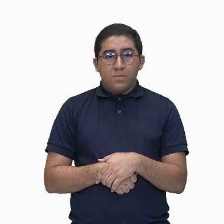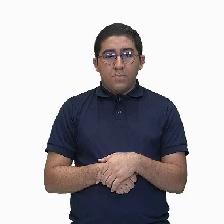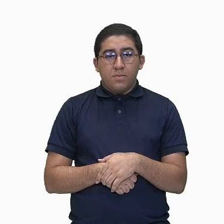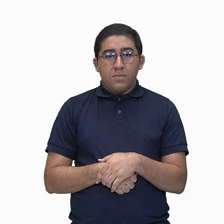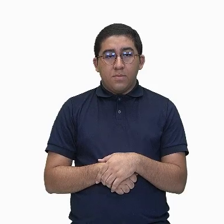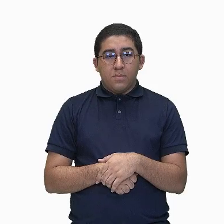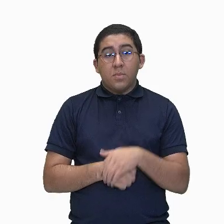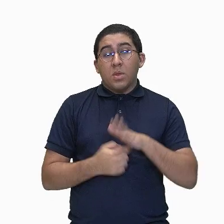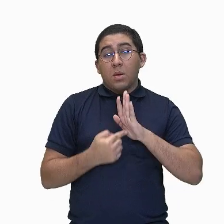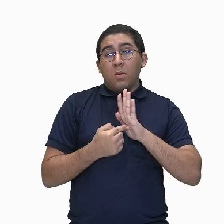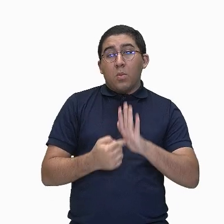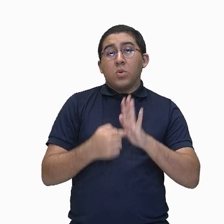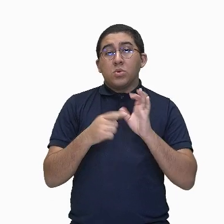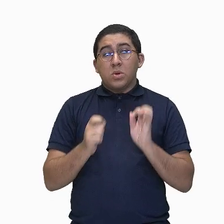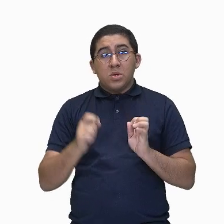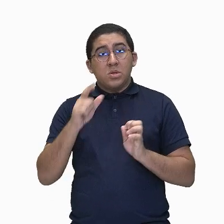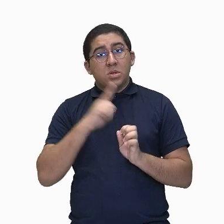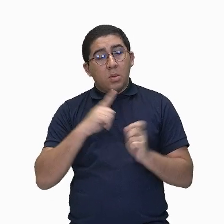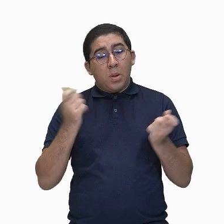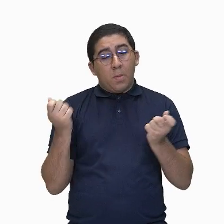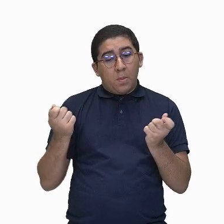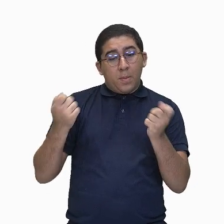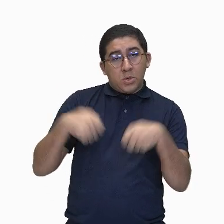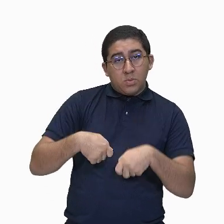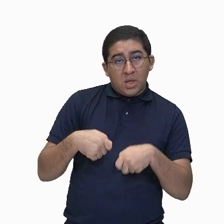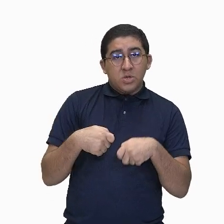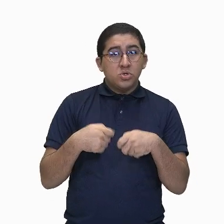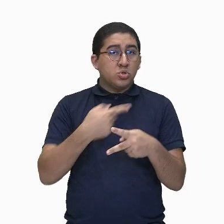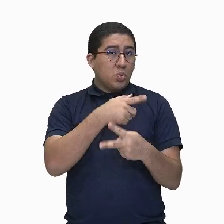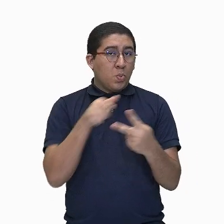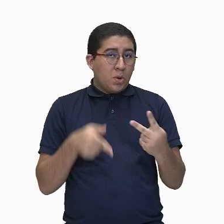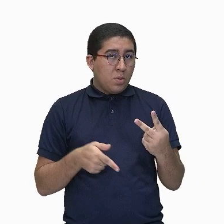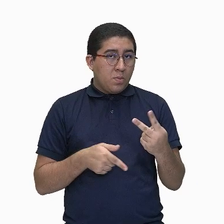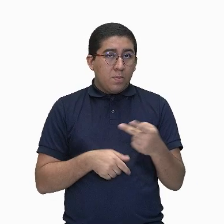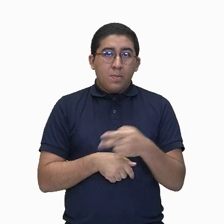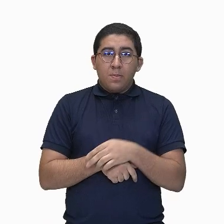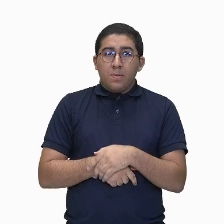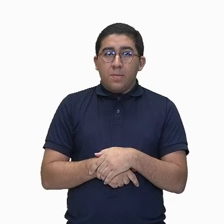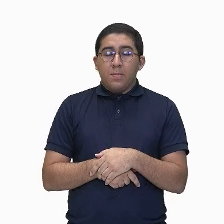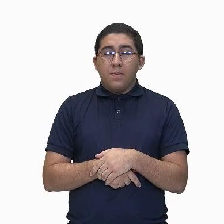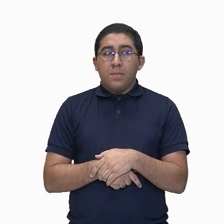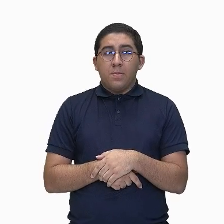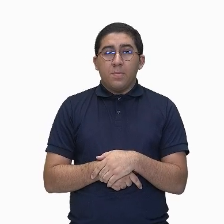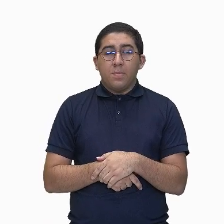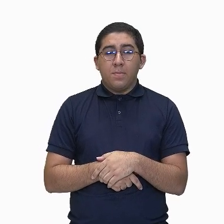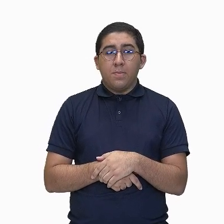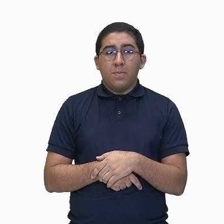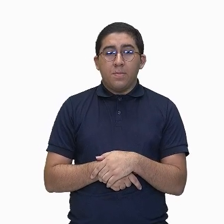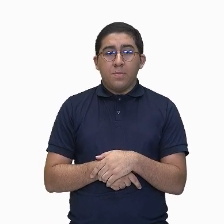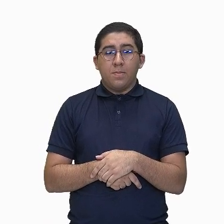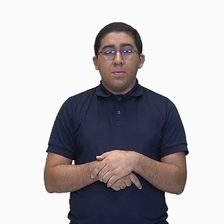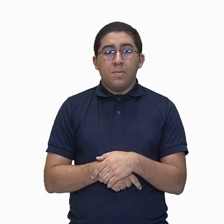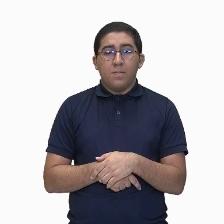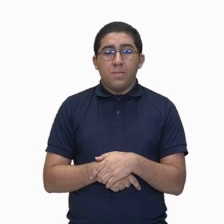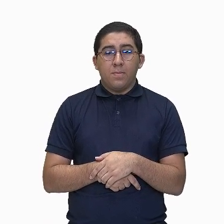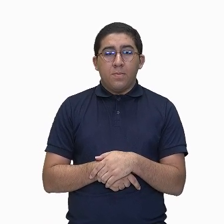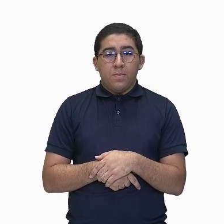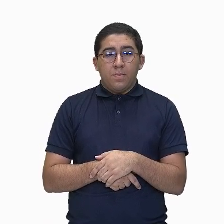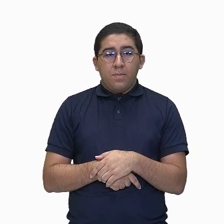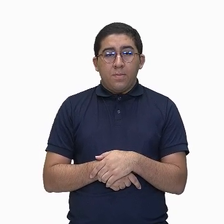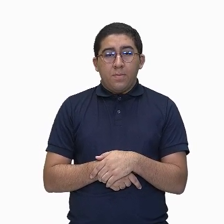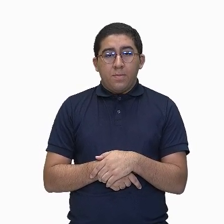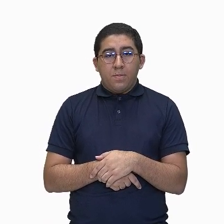opção, uma exclusão, uma possibilidade em favor de outra. Perceberam? Muito bem, agora vamos seguir para